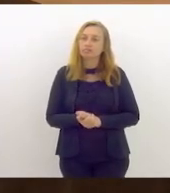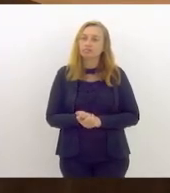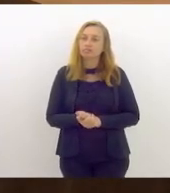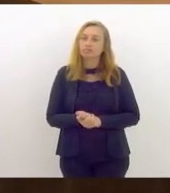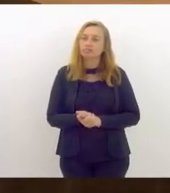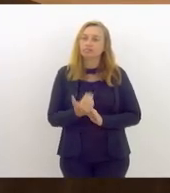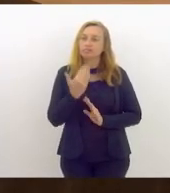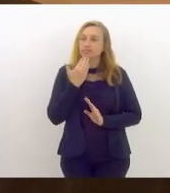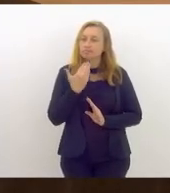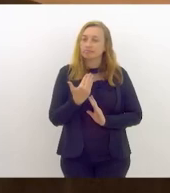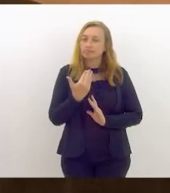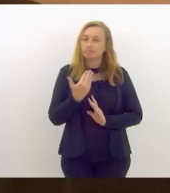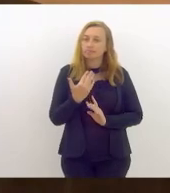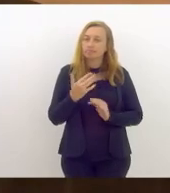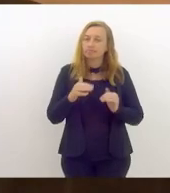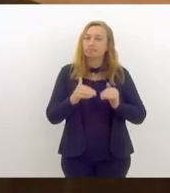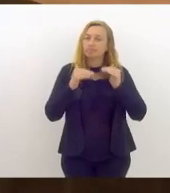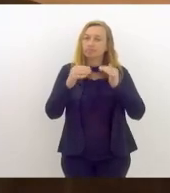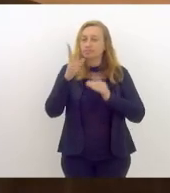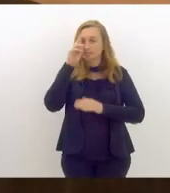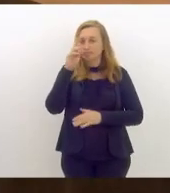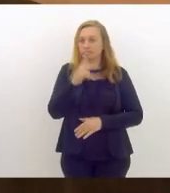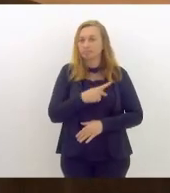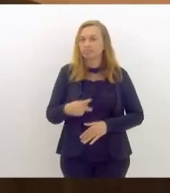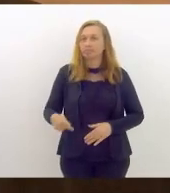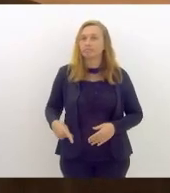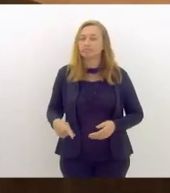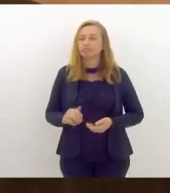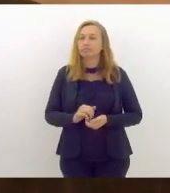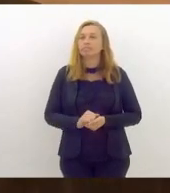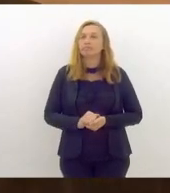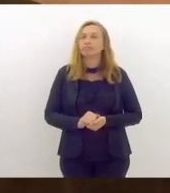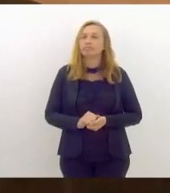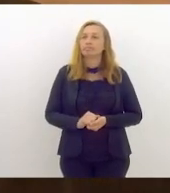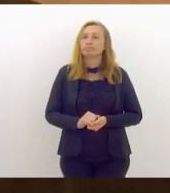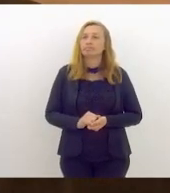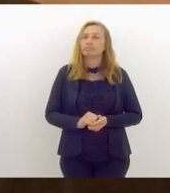Eu peço a Vossa Excelência.